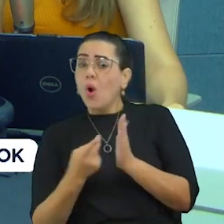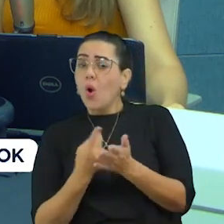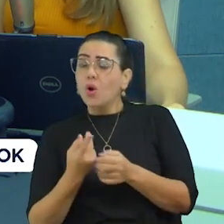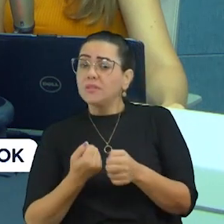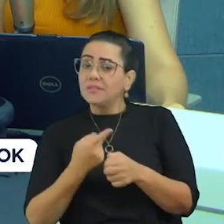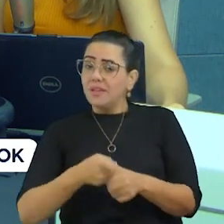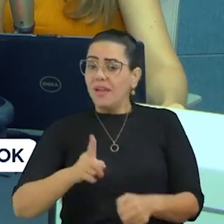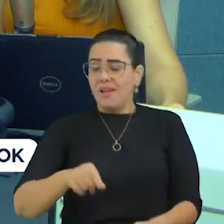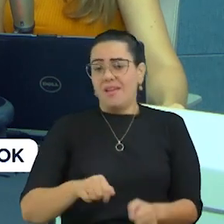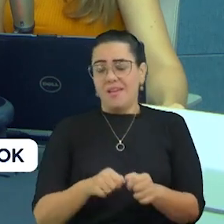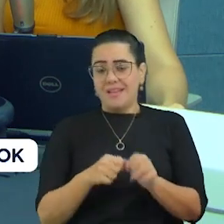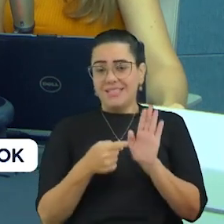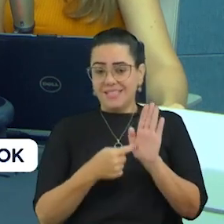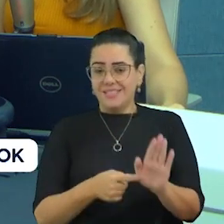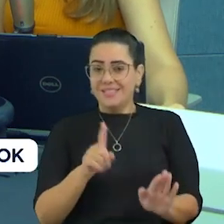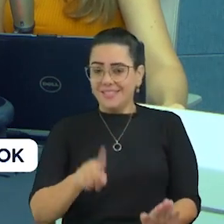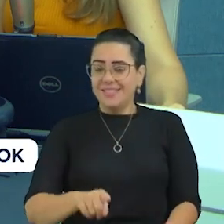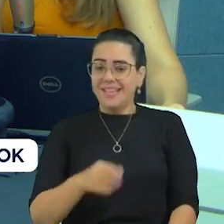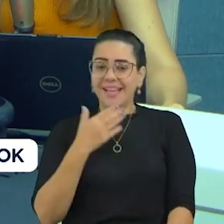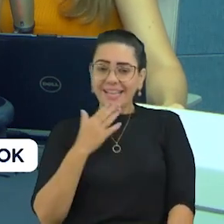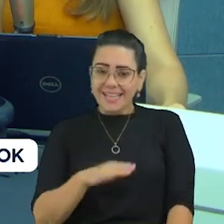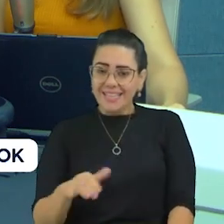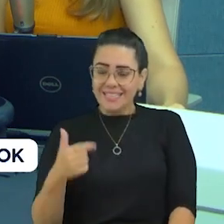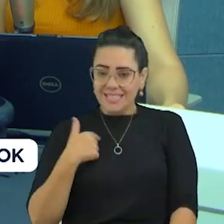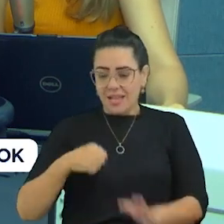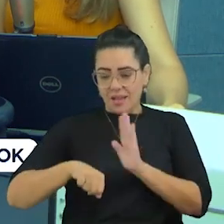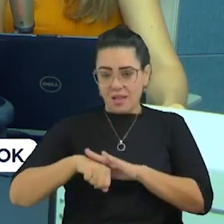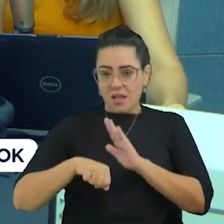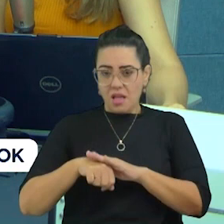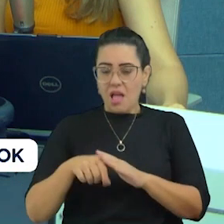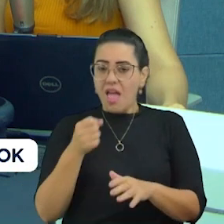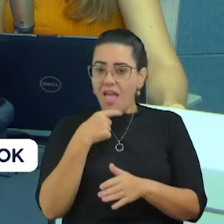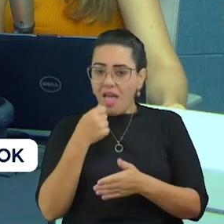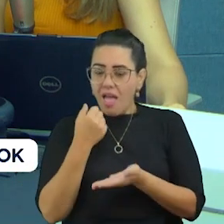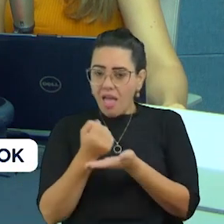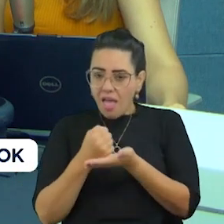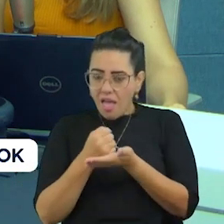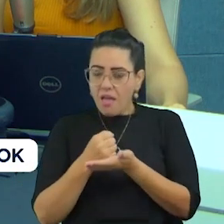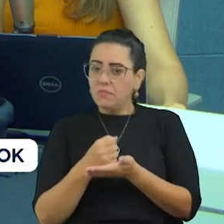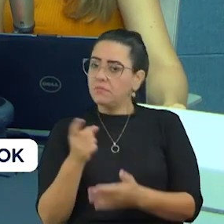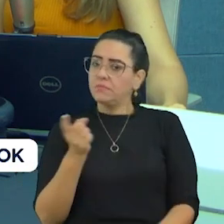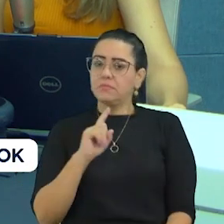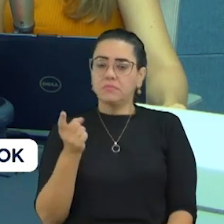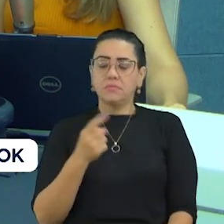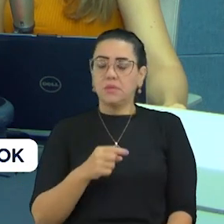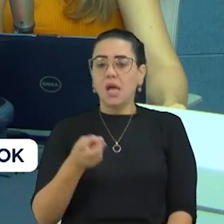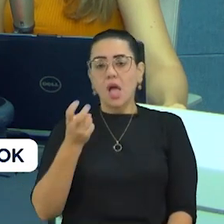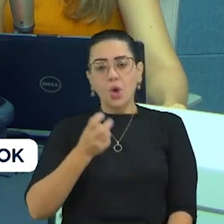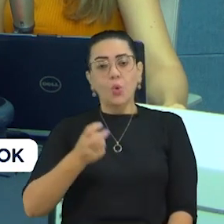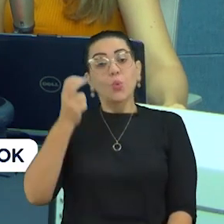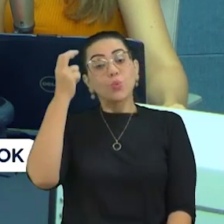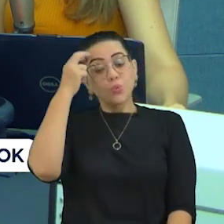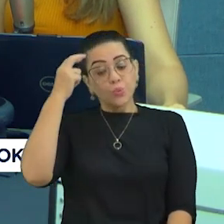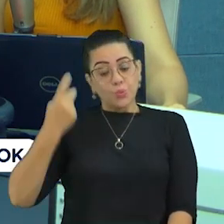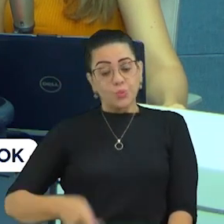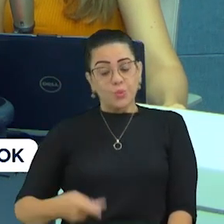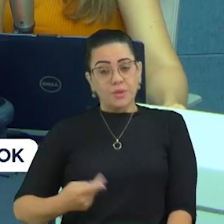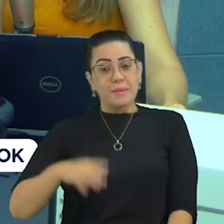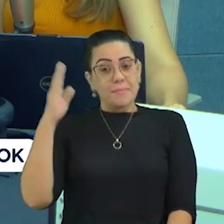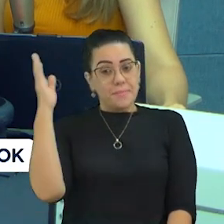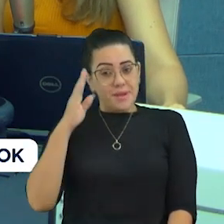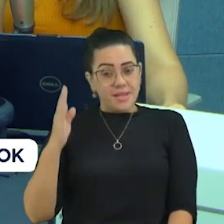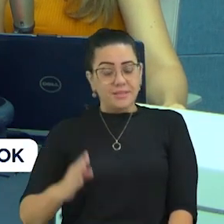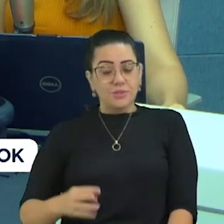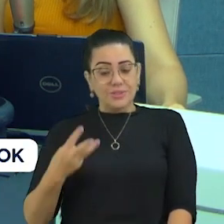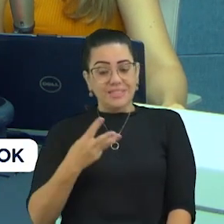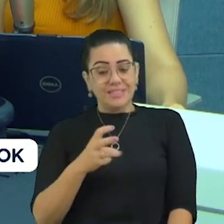na criança e não fazer automedicação, porque a automedicação é cultural. Volto a repetir,